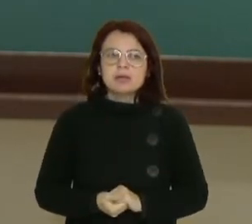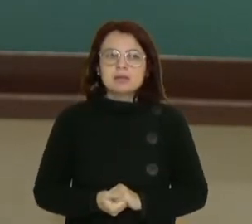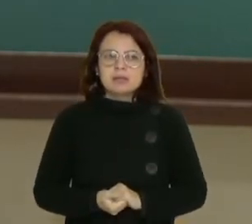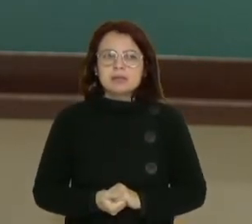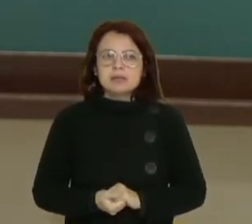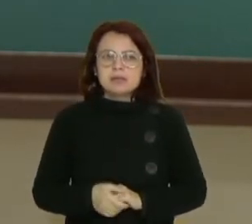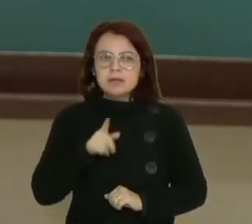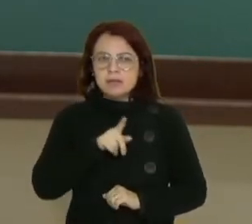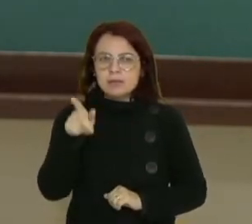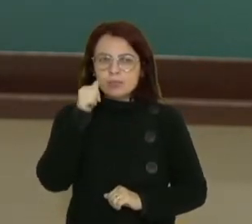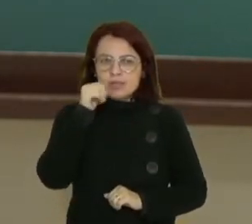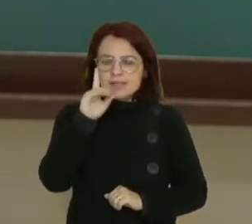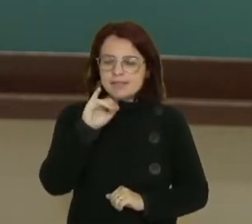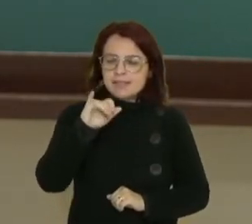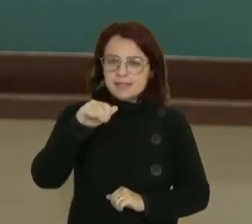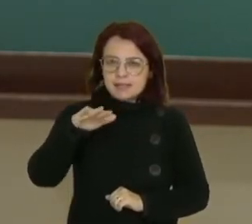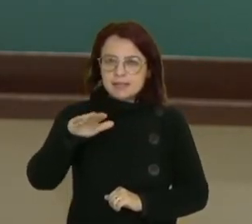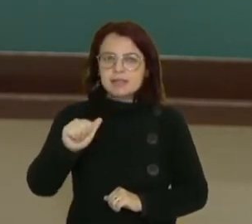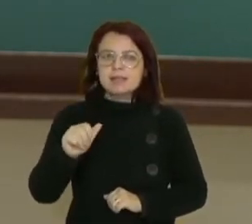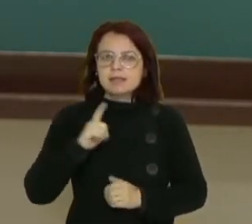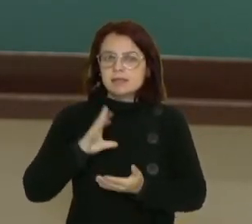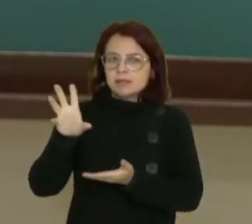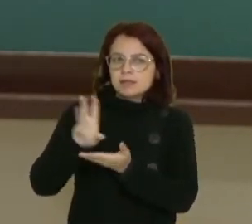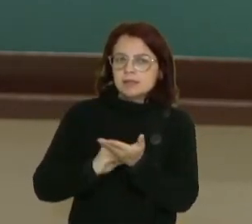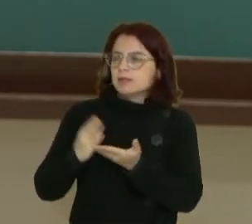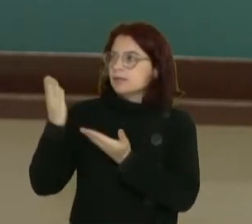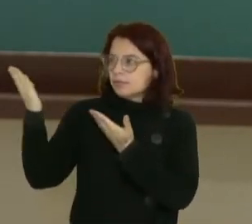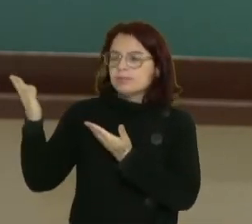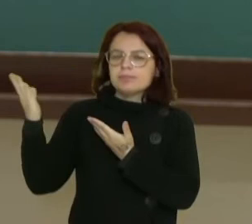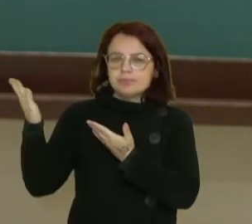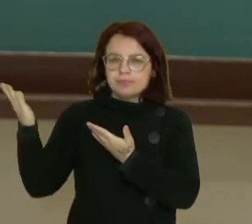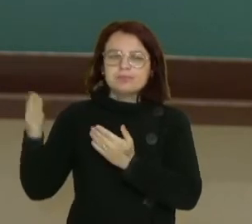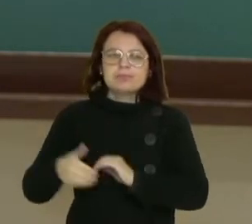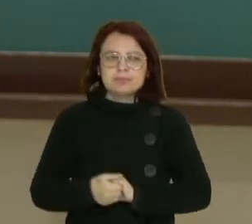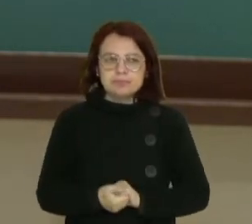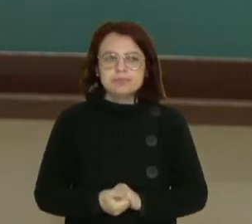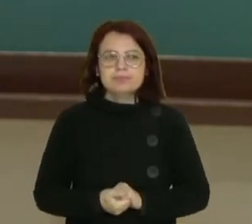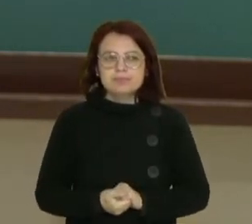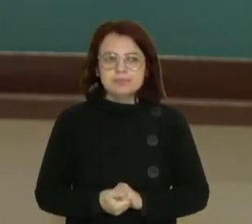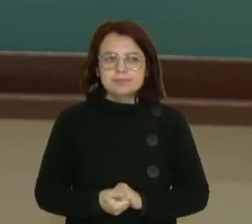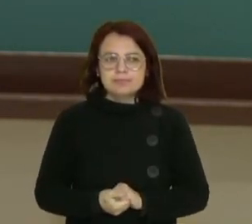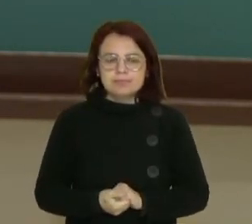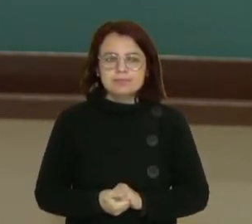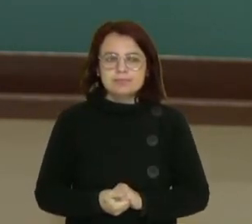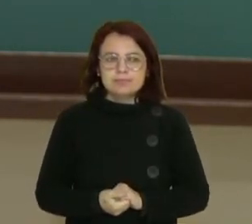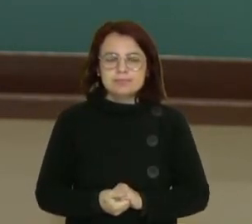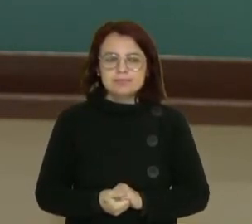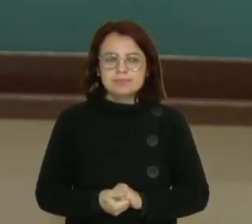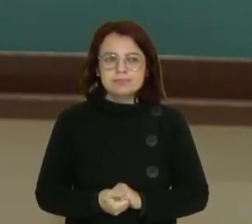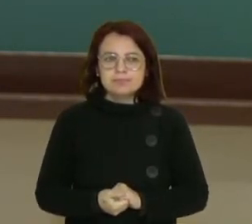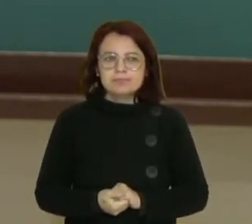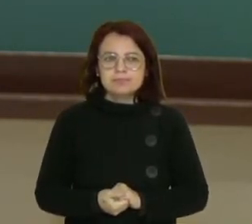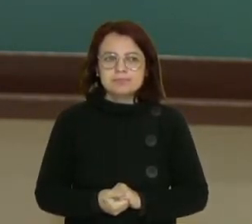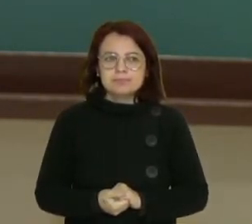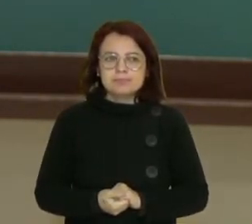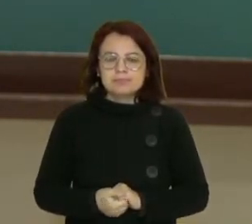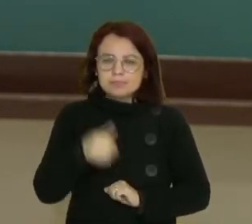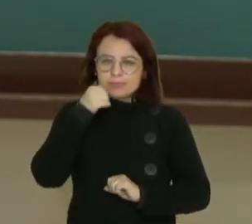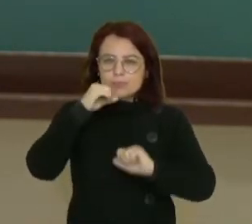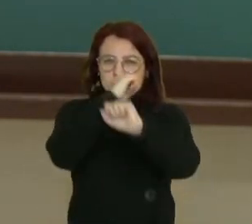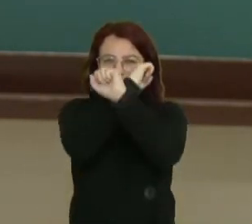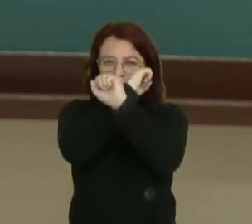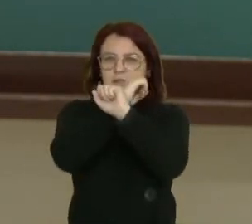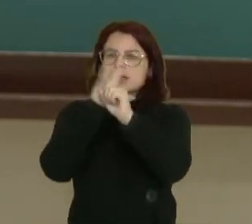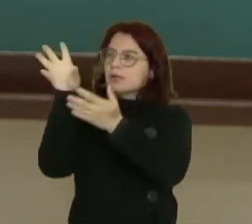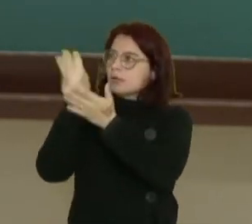a Mulher Maravilha dos quadrinhos e dos filmes, é uma representação da deusa Atena. Sempre com